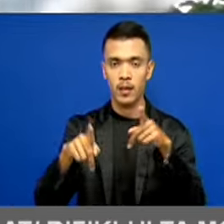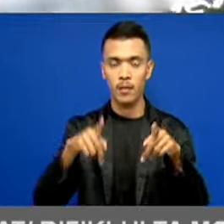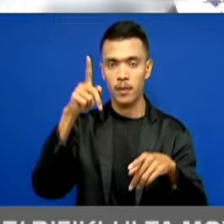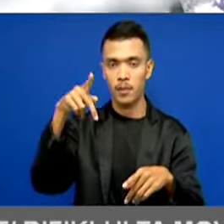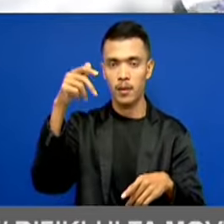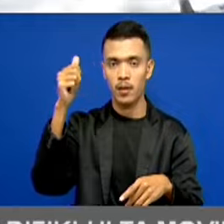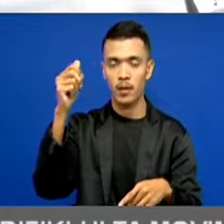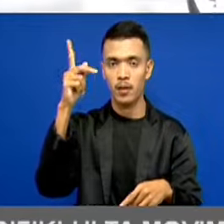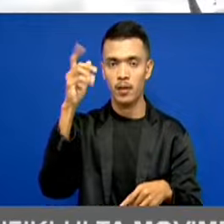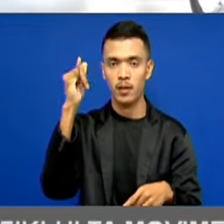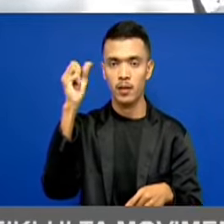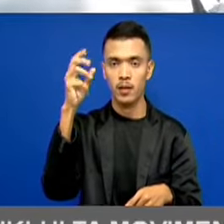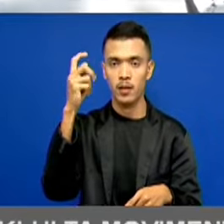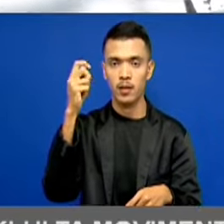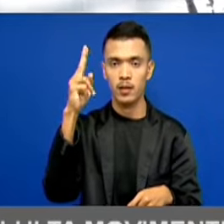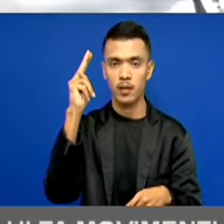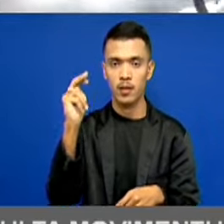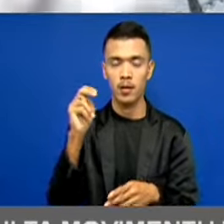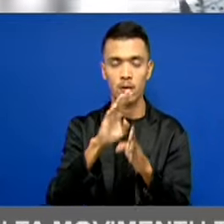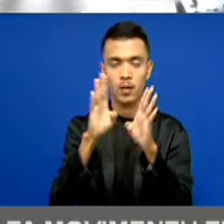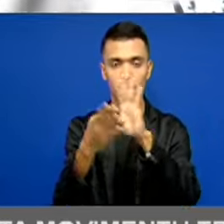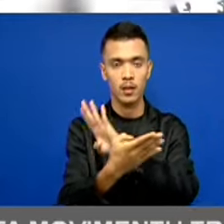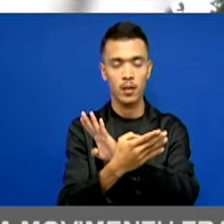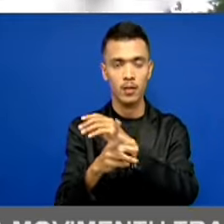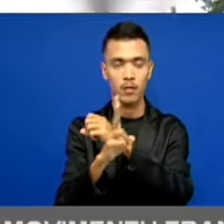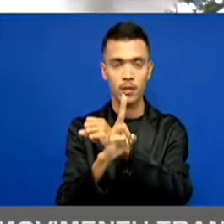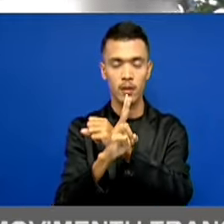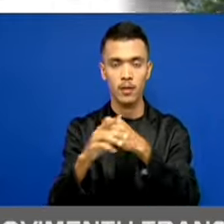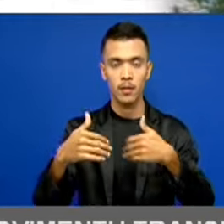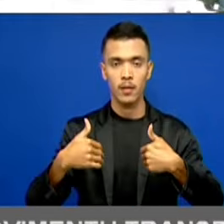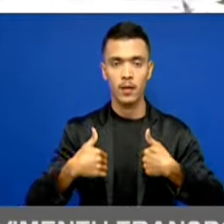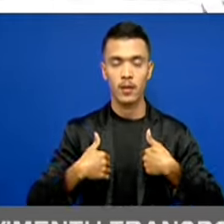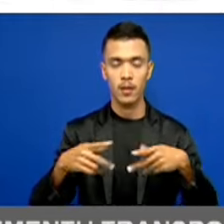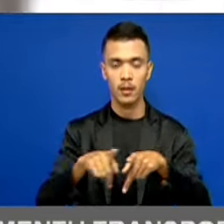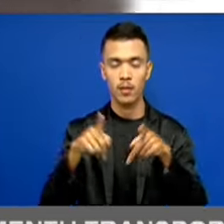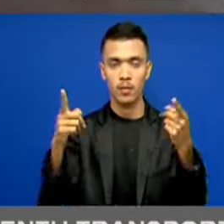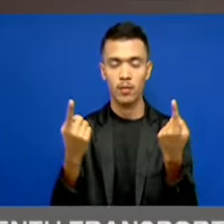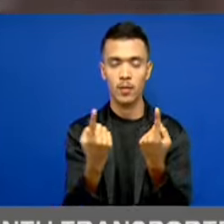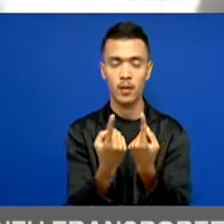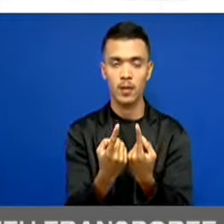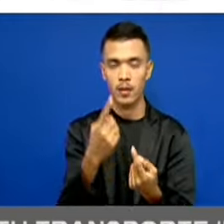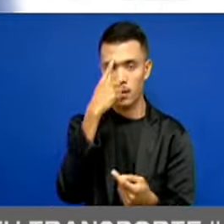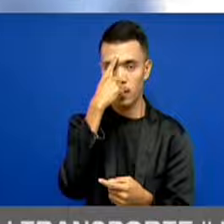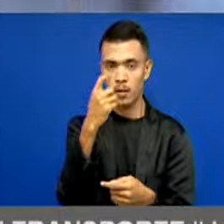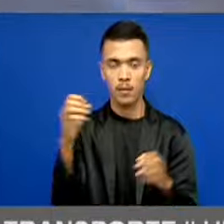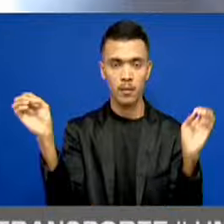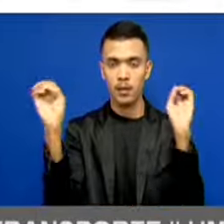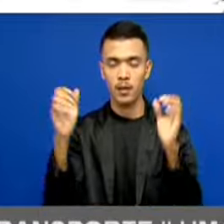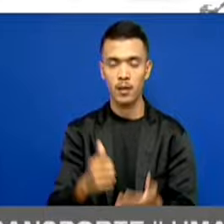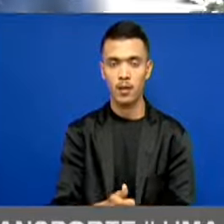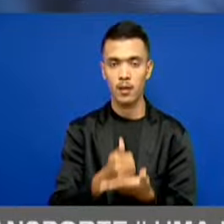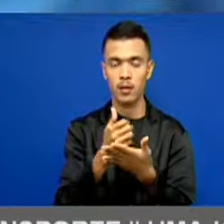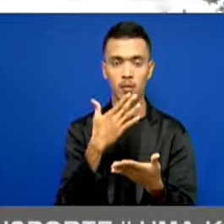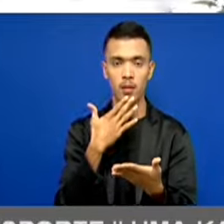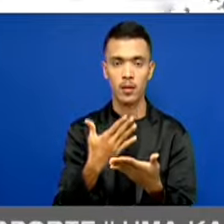paquistanês Iraqne considera-se vítima de tráfico humano e a companhia que Safars Grid tambalaheta em tratamento de